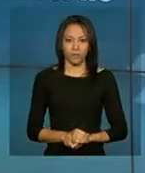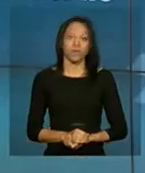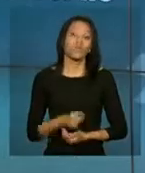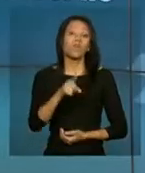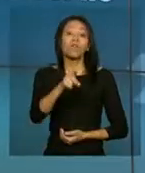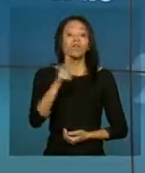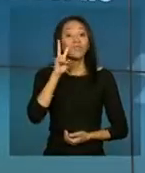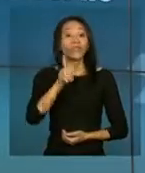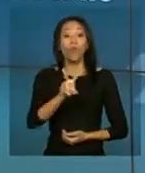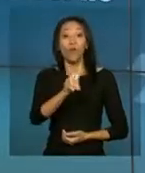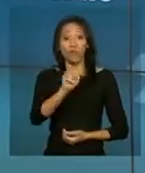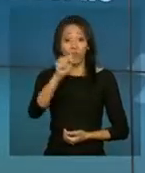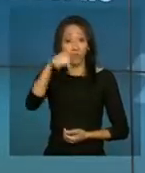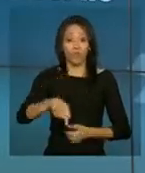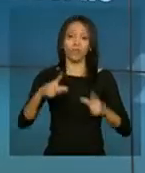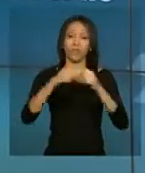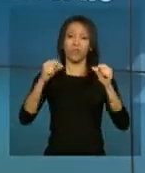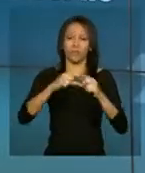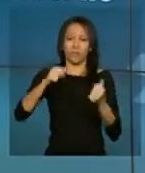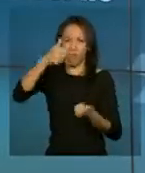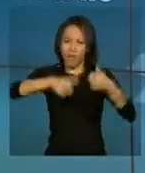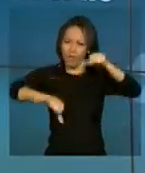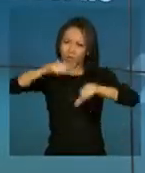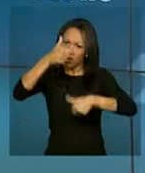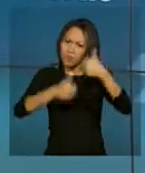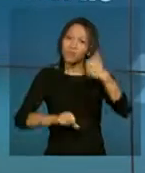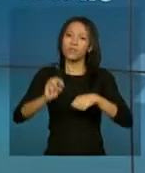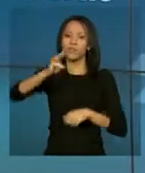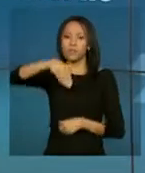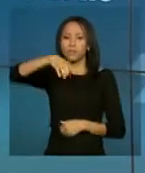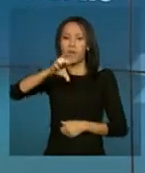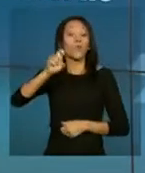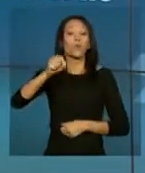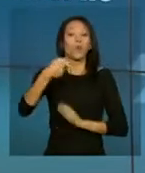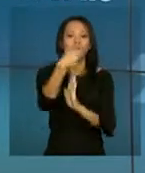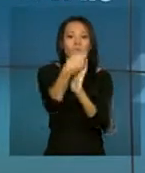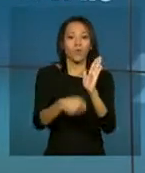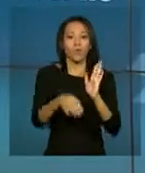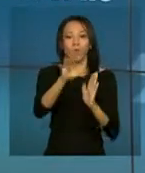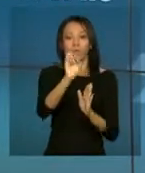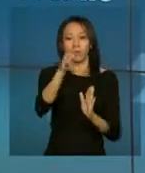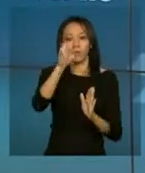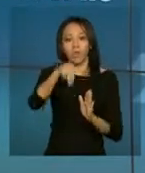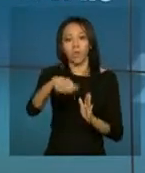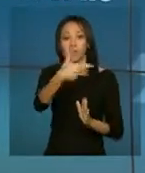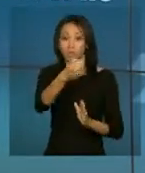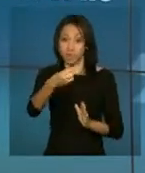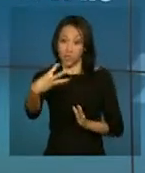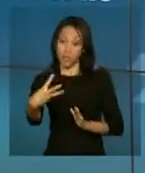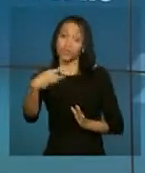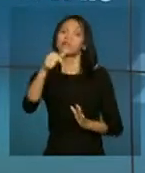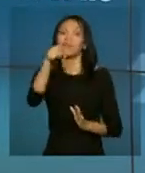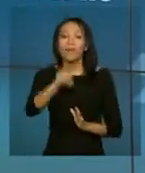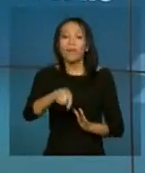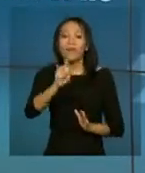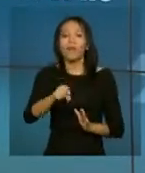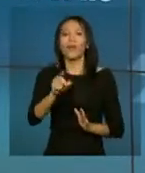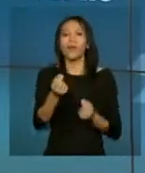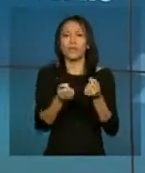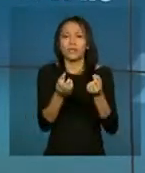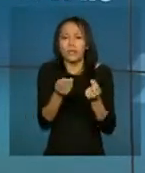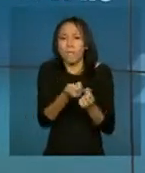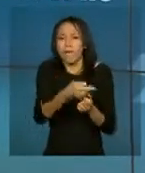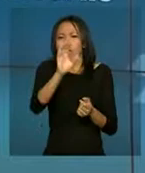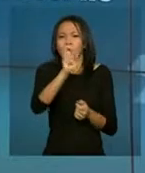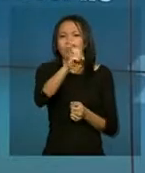Você assistiu ao vivo de Brasília o balanço do Ministério da Educação sobre as provas do Enem 2013. O Exame Nacional do Ensino Médio teve